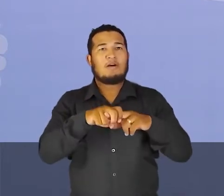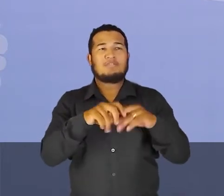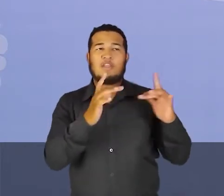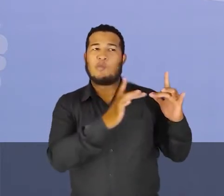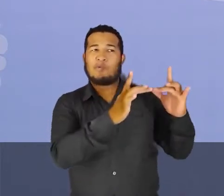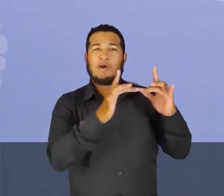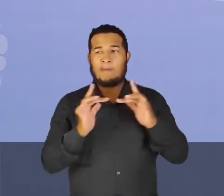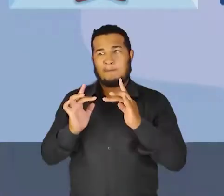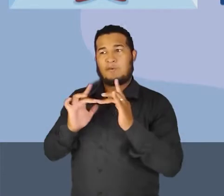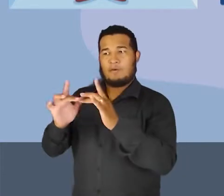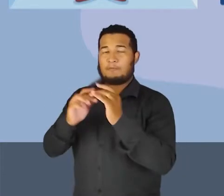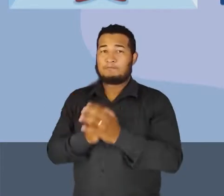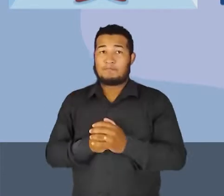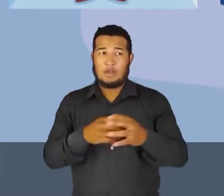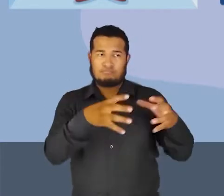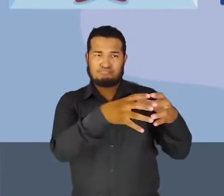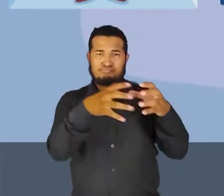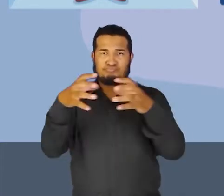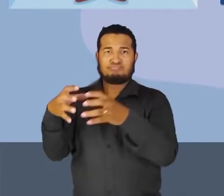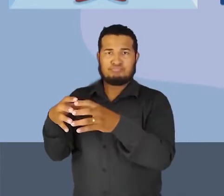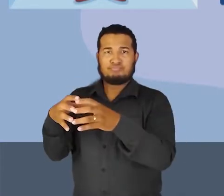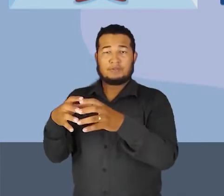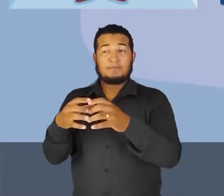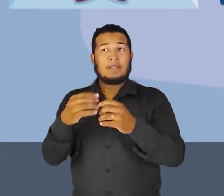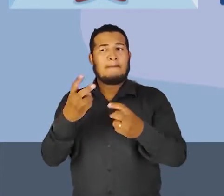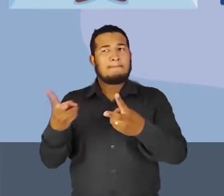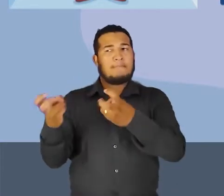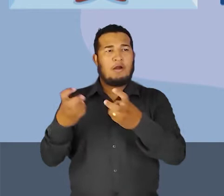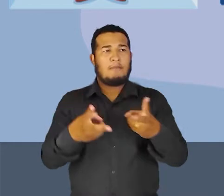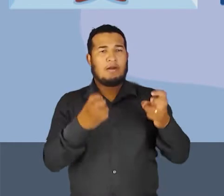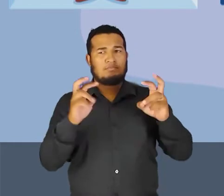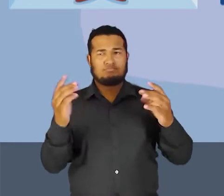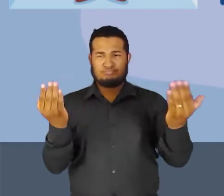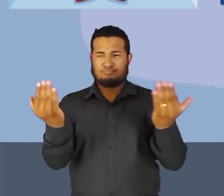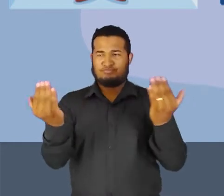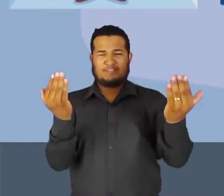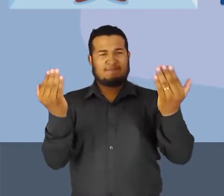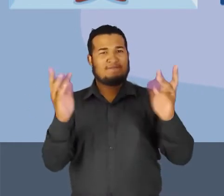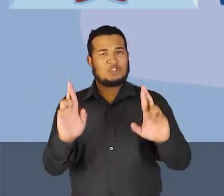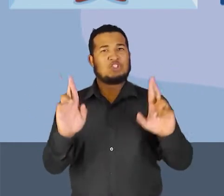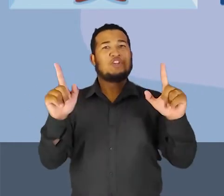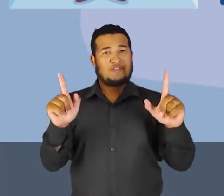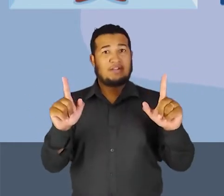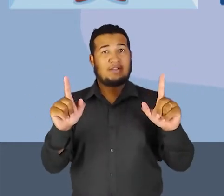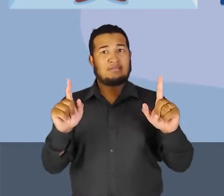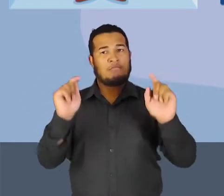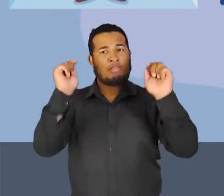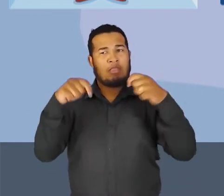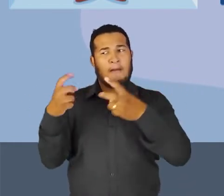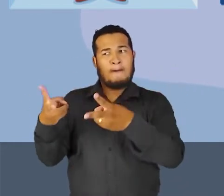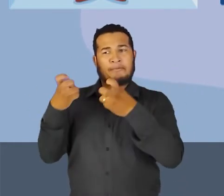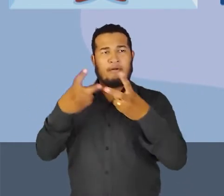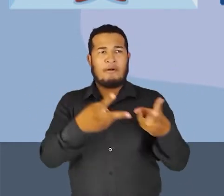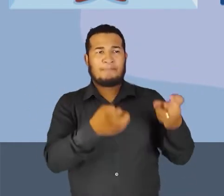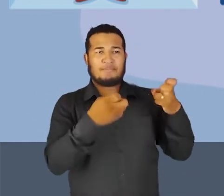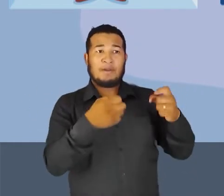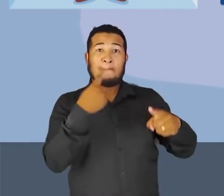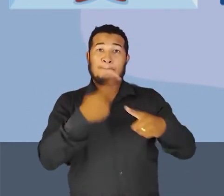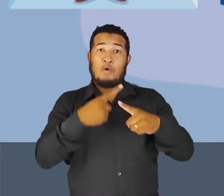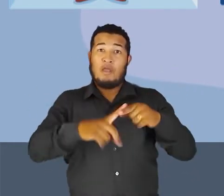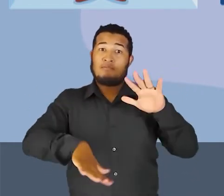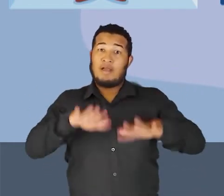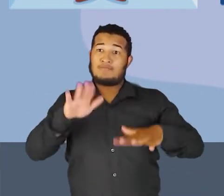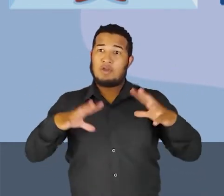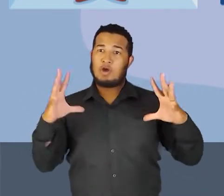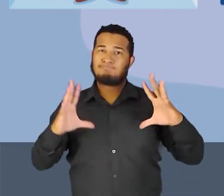seus pontos de contato. E aí, percebendo então as diferenças dessas gerações, nós vamos perceber o porquê